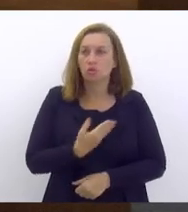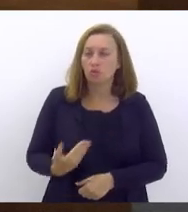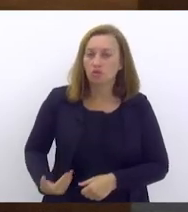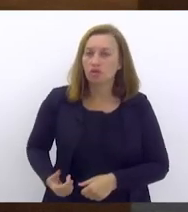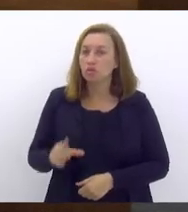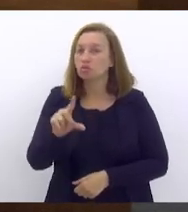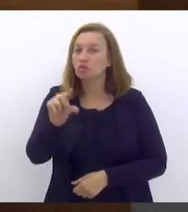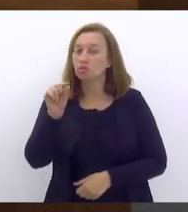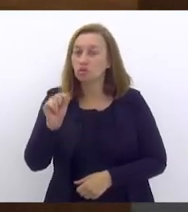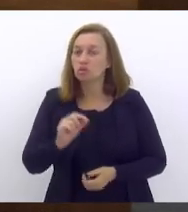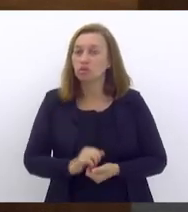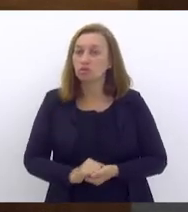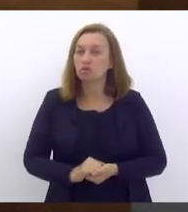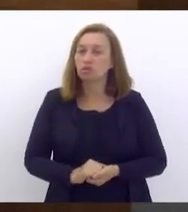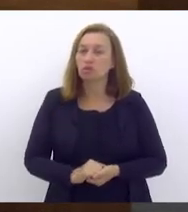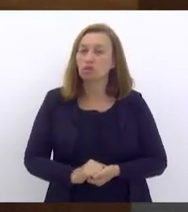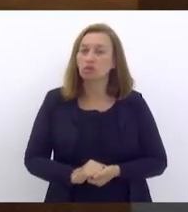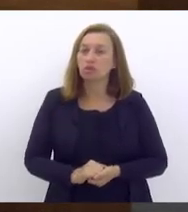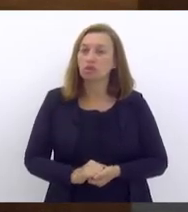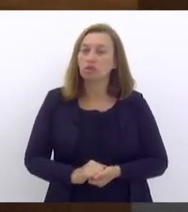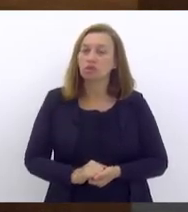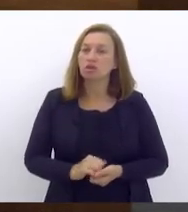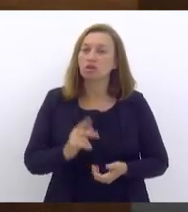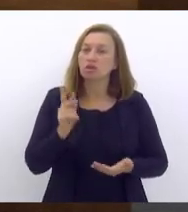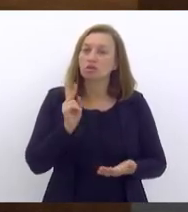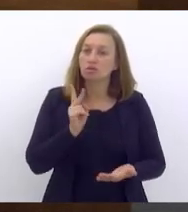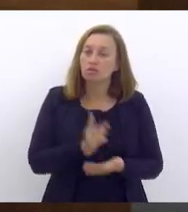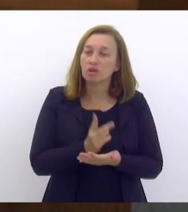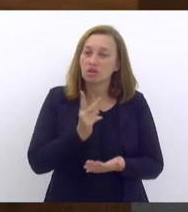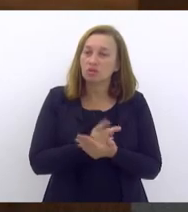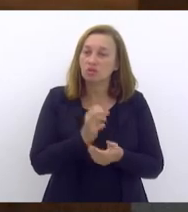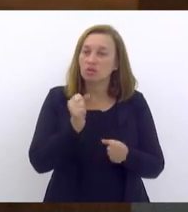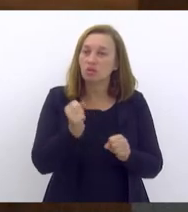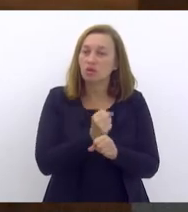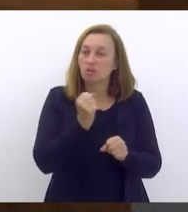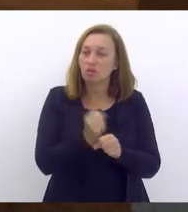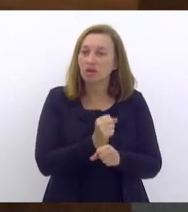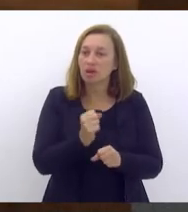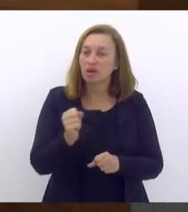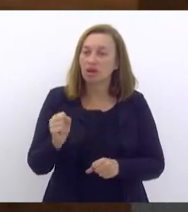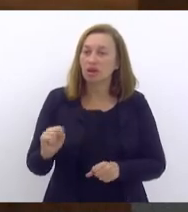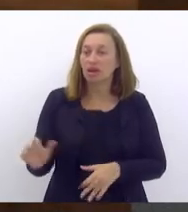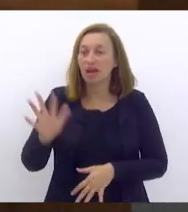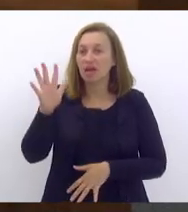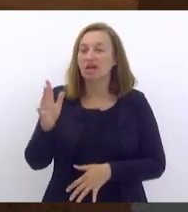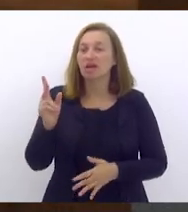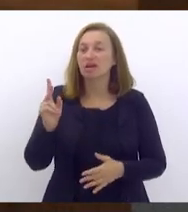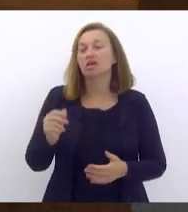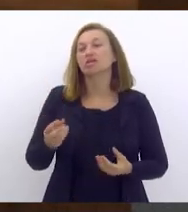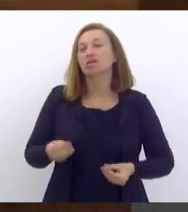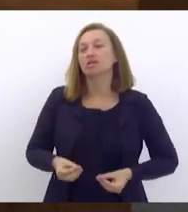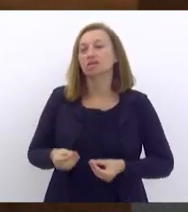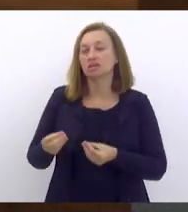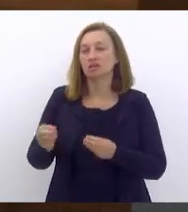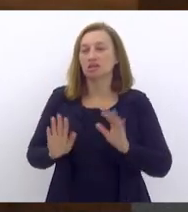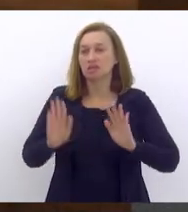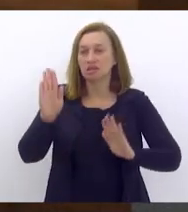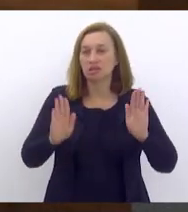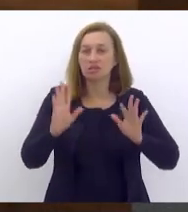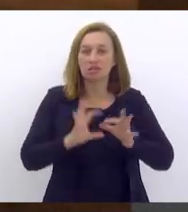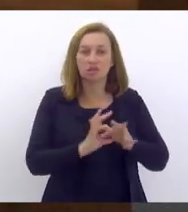optou por, mesmo obras caras, ao invés de realizar a licitação, jogar na mão dos